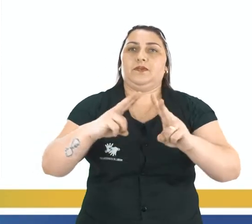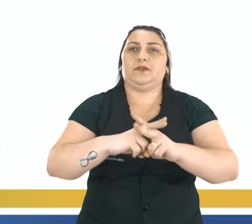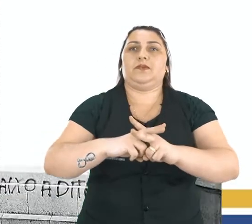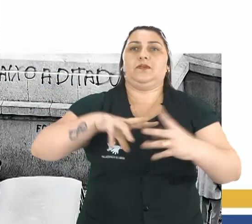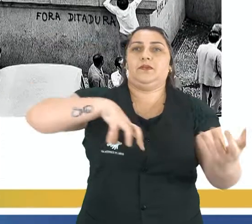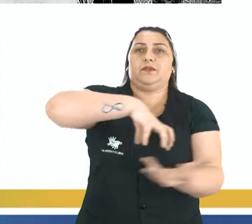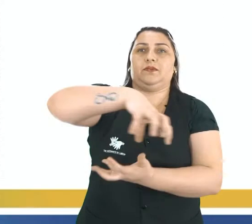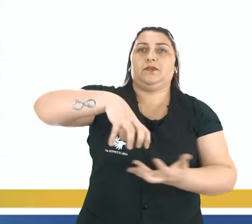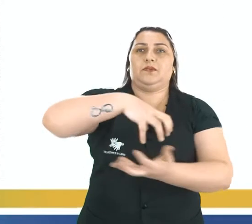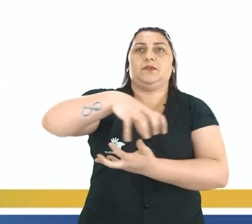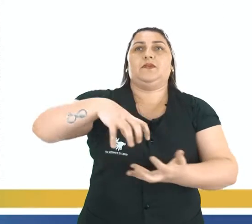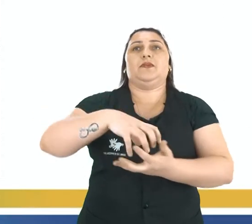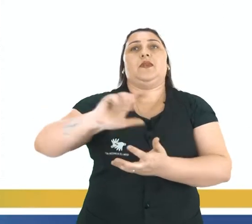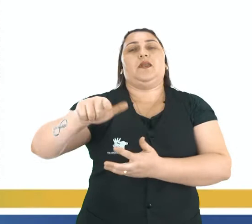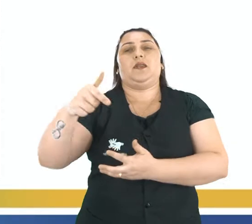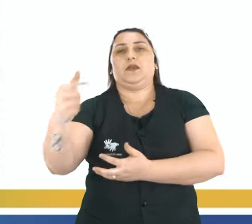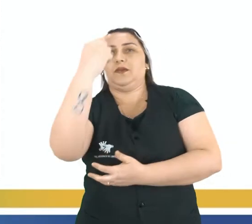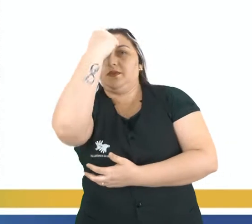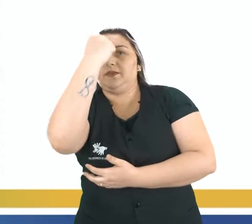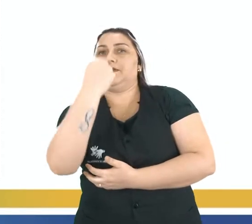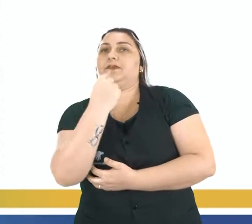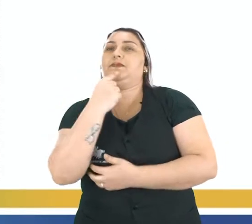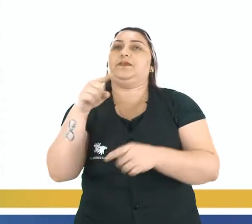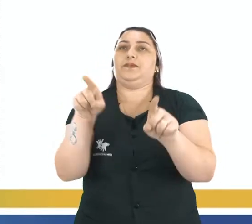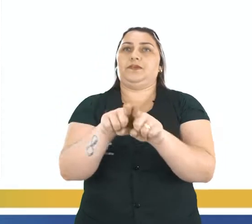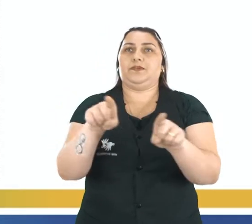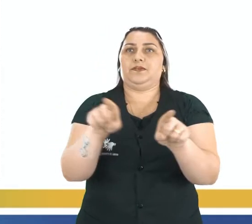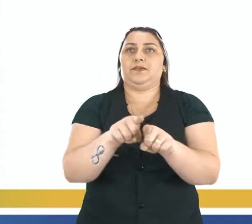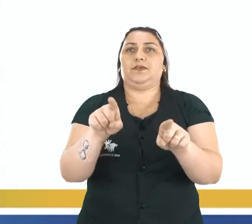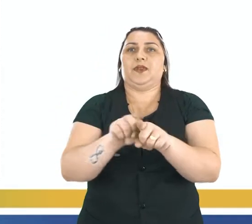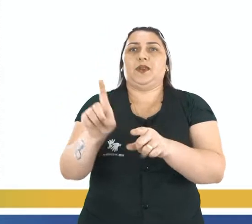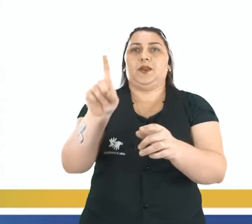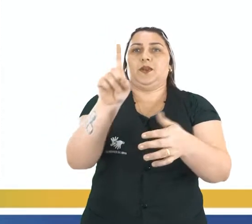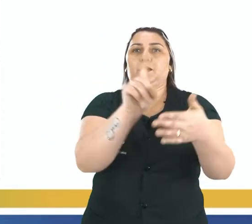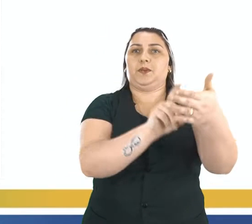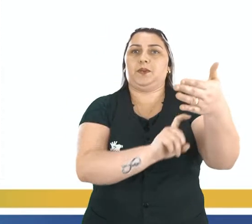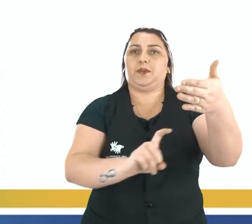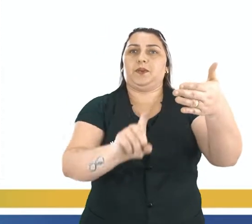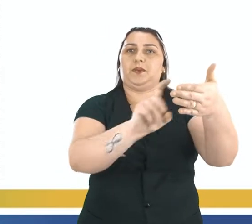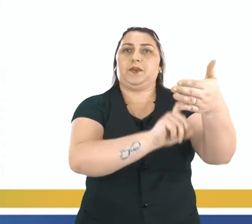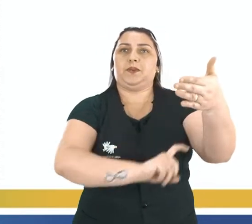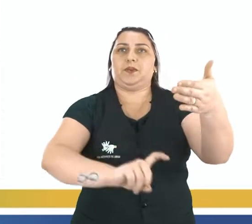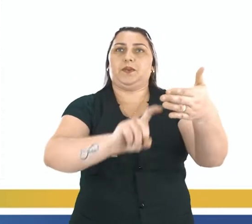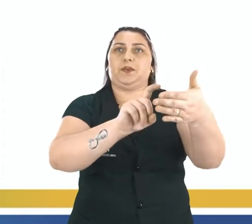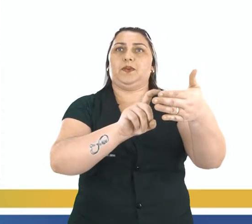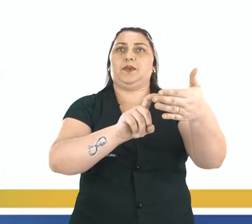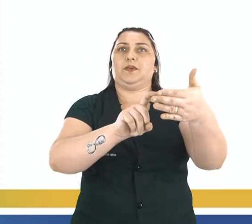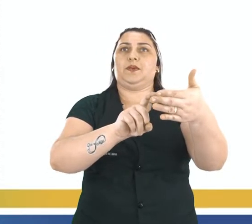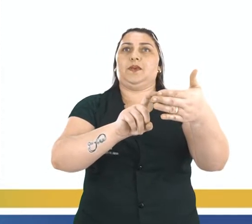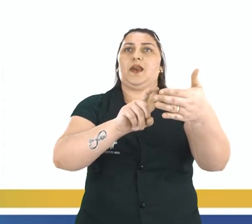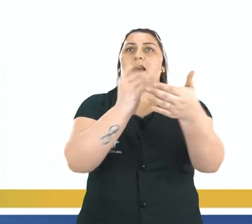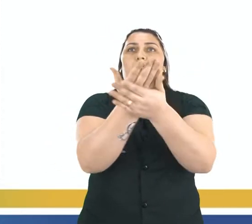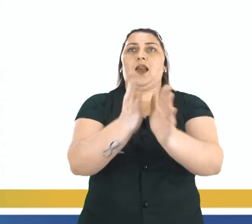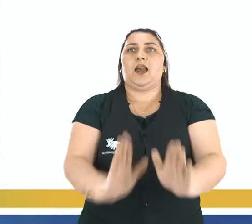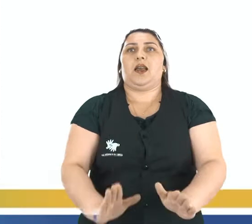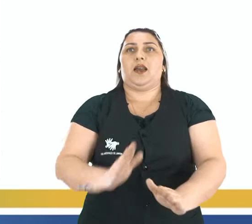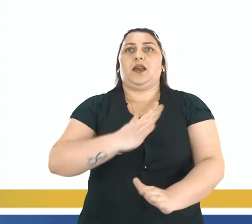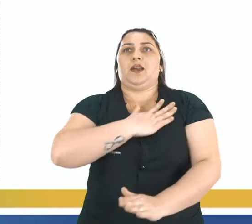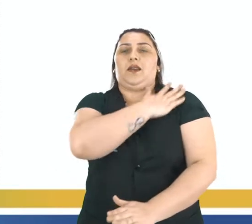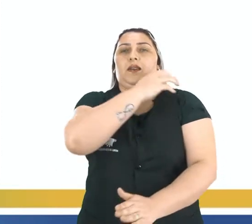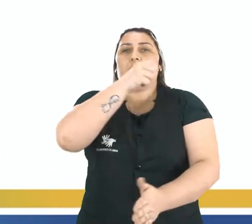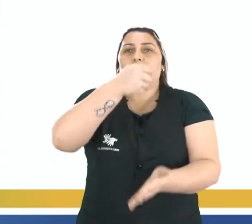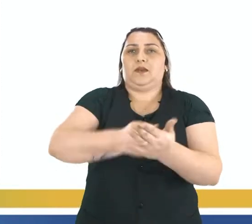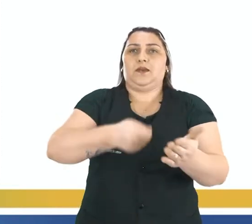manifestante. E essa outra imagem, que é uma imagem de uma pichação que aconteceu no período, escrito "Abaixo a ditadura", e embaixo tem ali